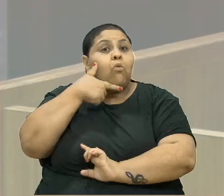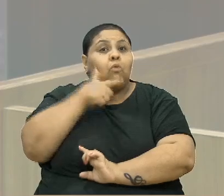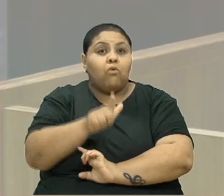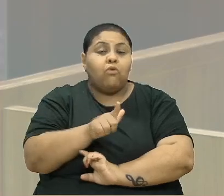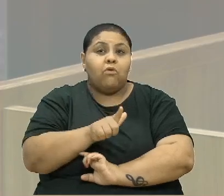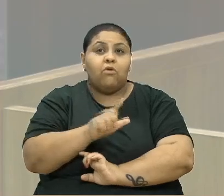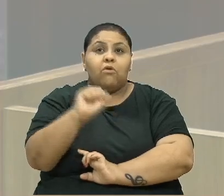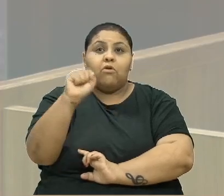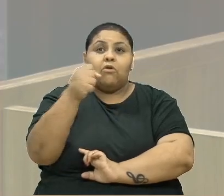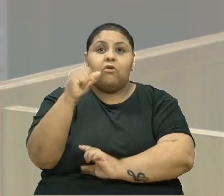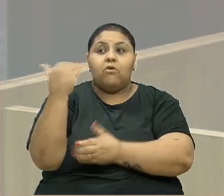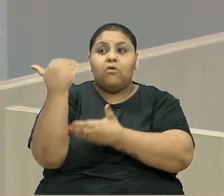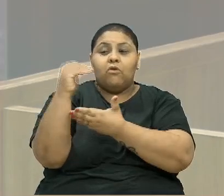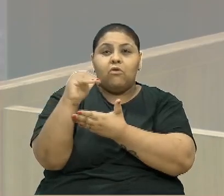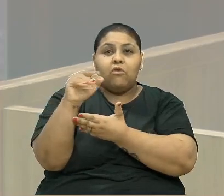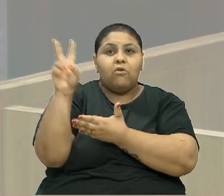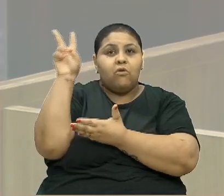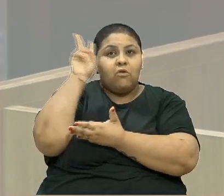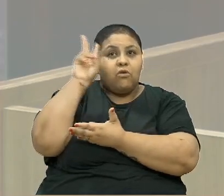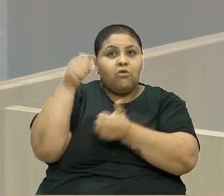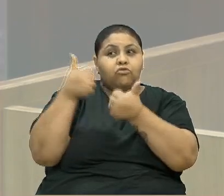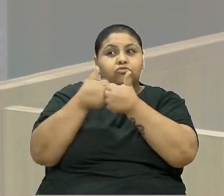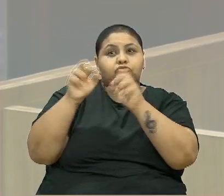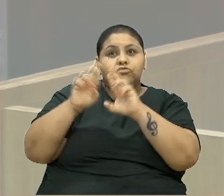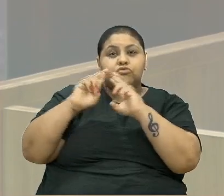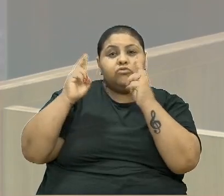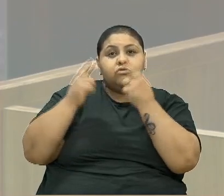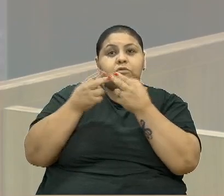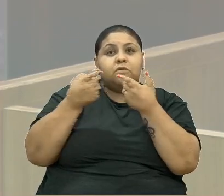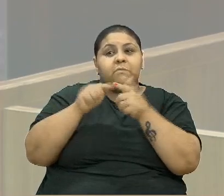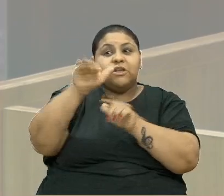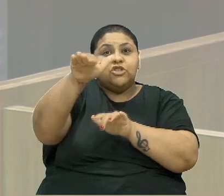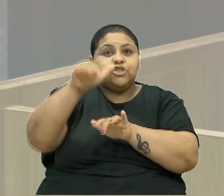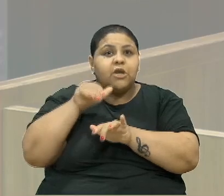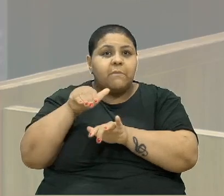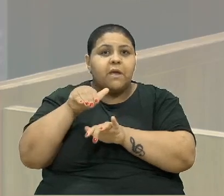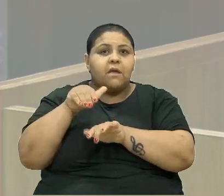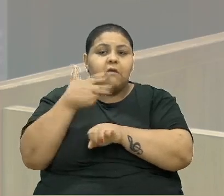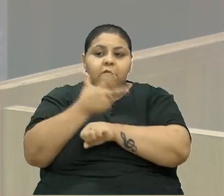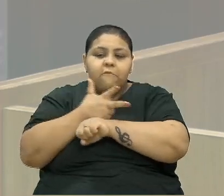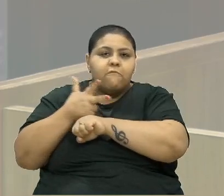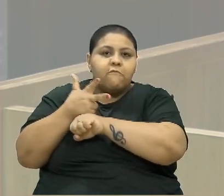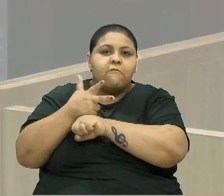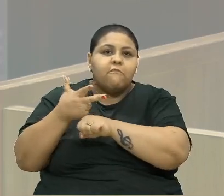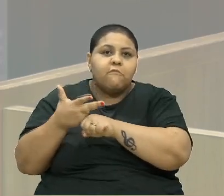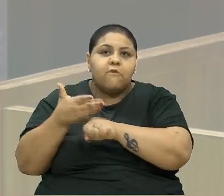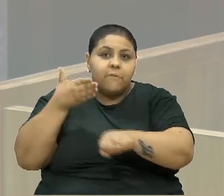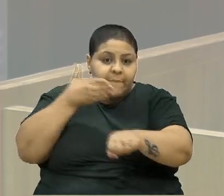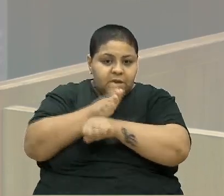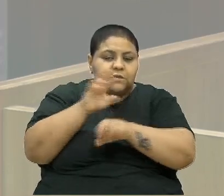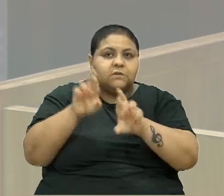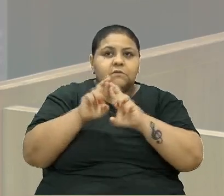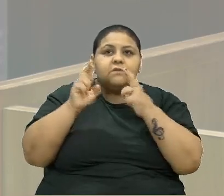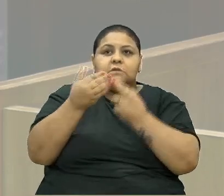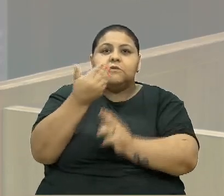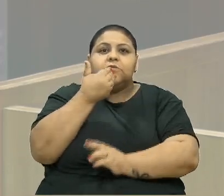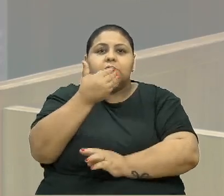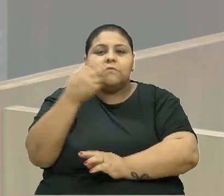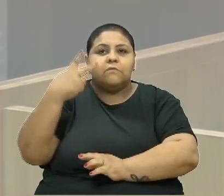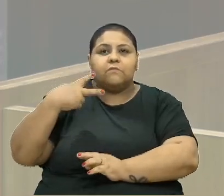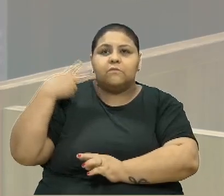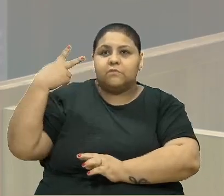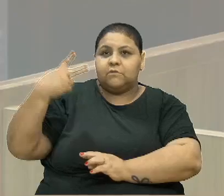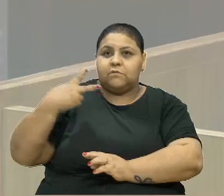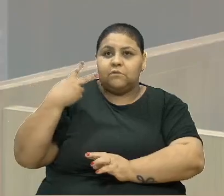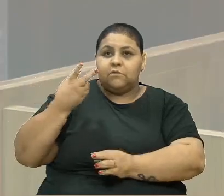às 8h30 da manhã de segunda-feira, estar ali na reunião. Mas já convoquei ontem via vídeo, que venham ali e peçam para os vereadores que